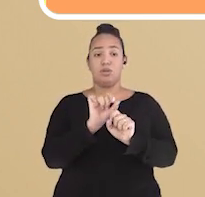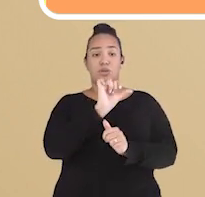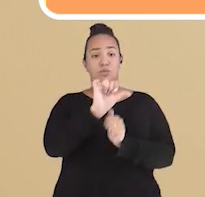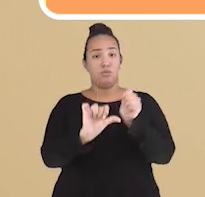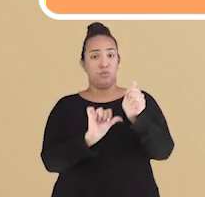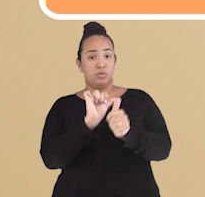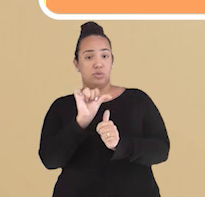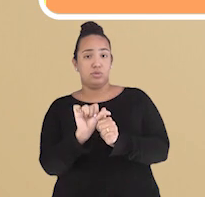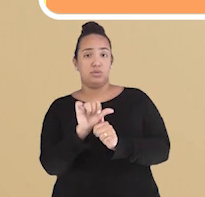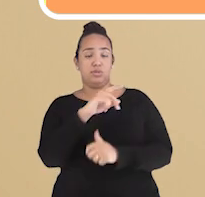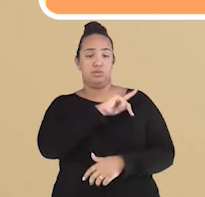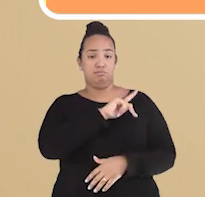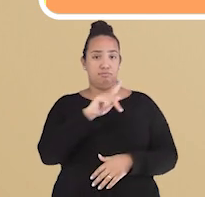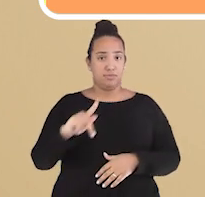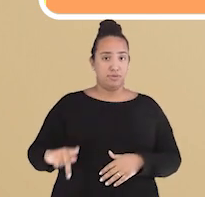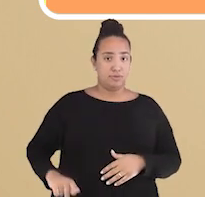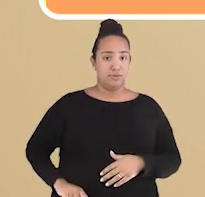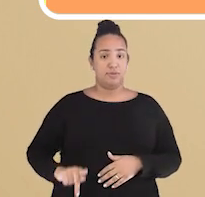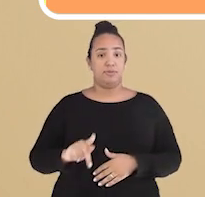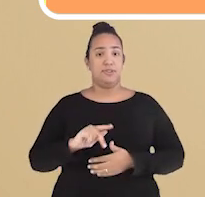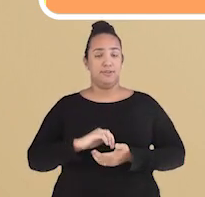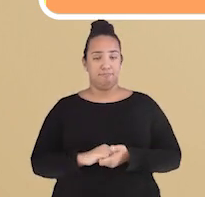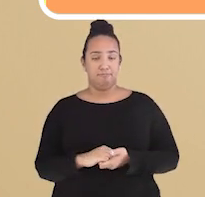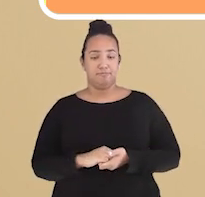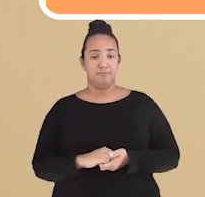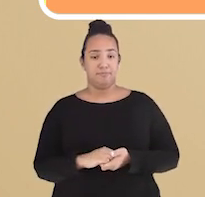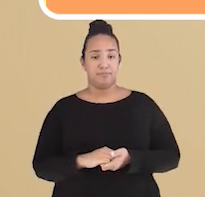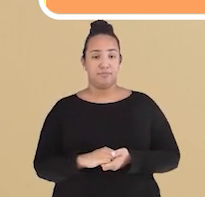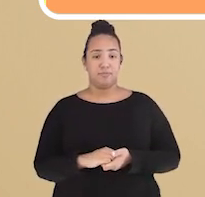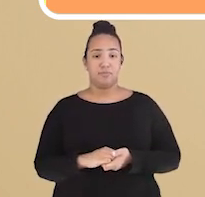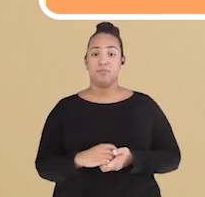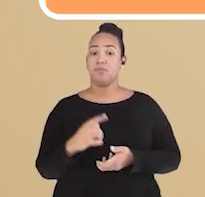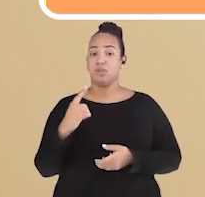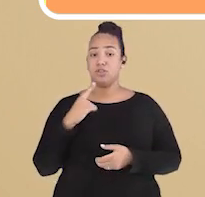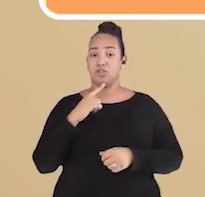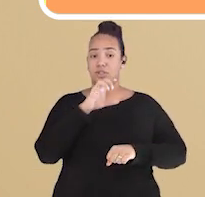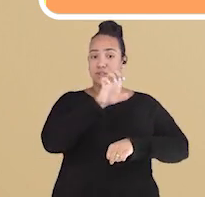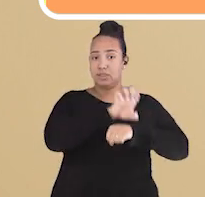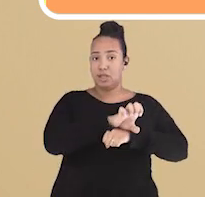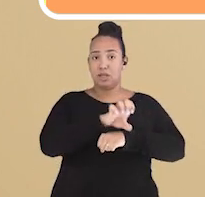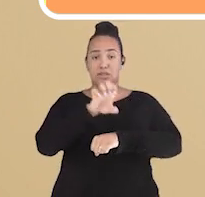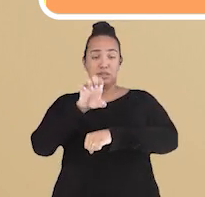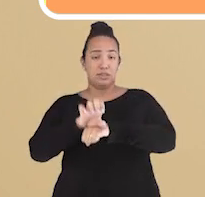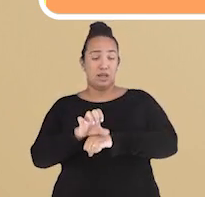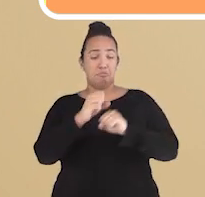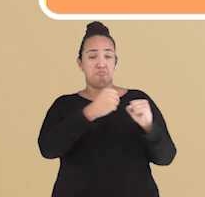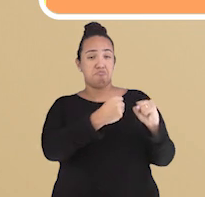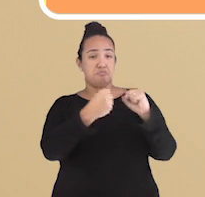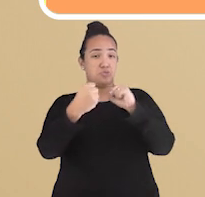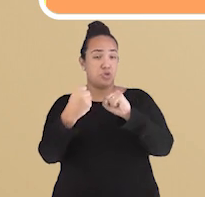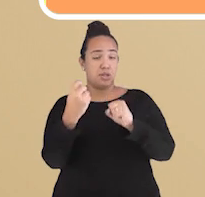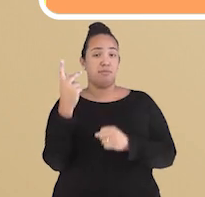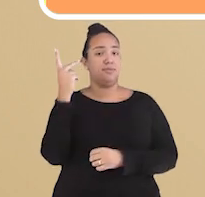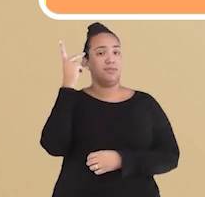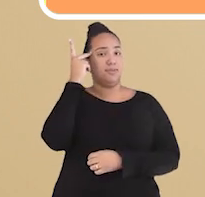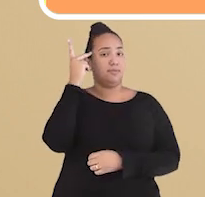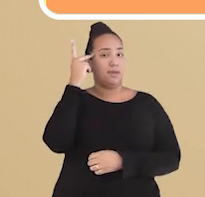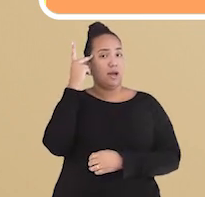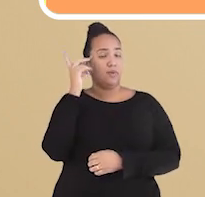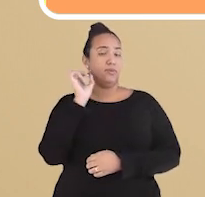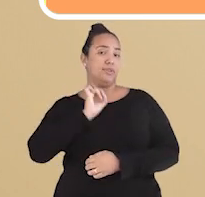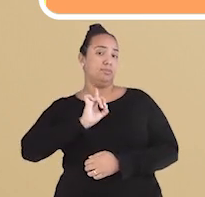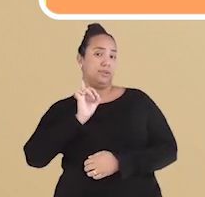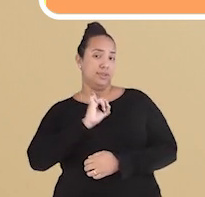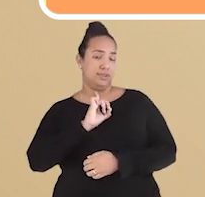alternância no cargo de presidente da República entre as oligarquias dos dois estados mais poderosos da época, o estado de São Paulo